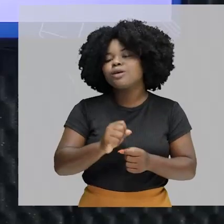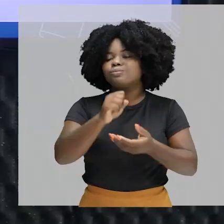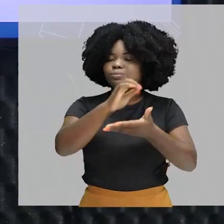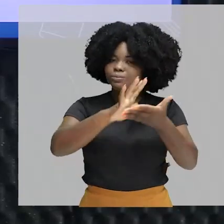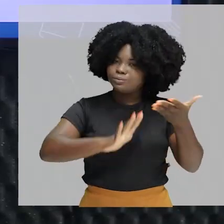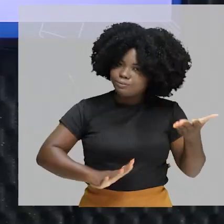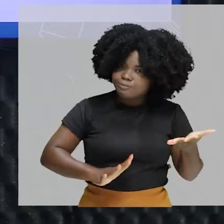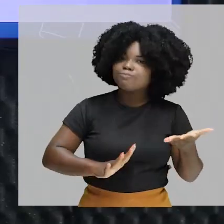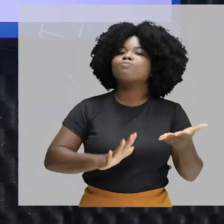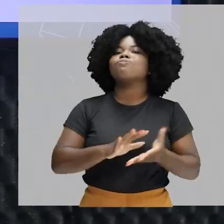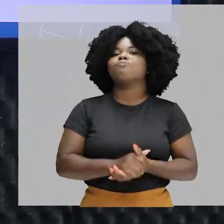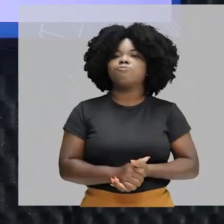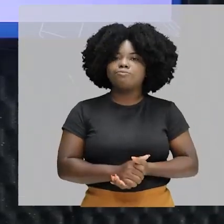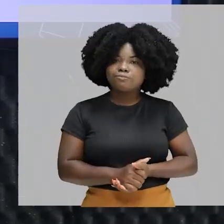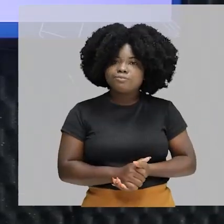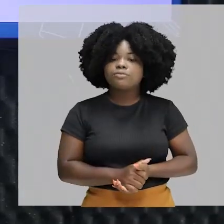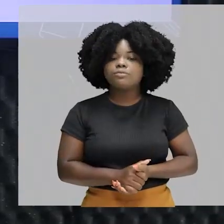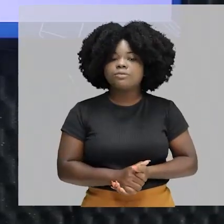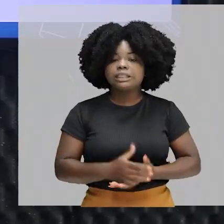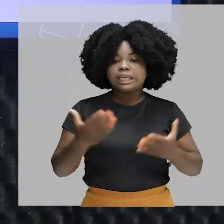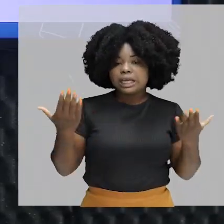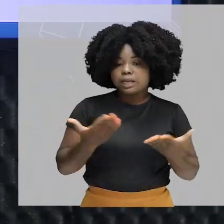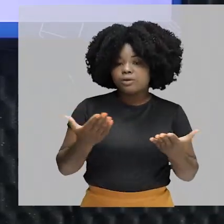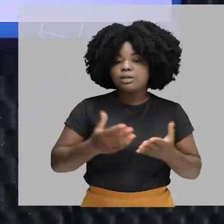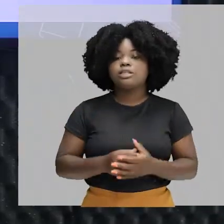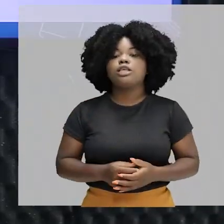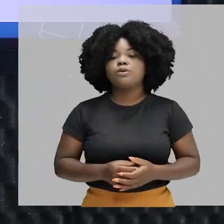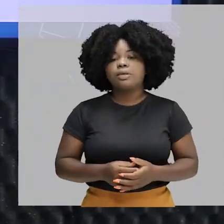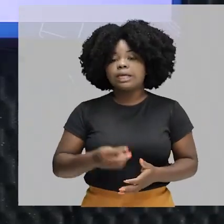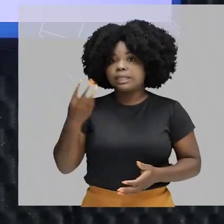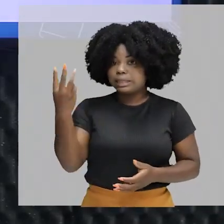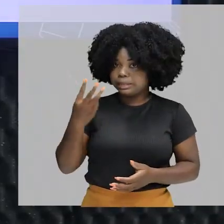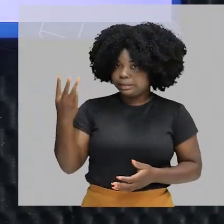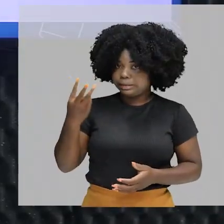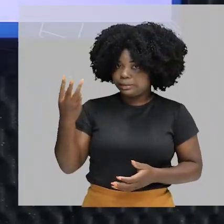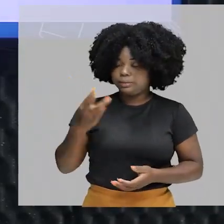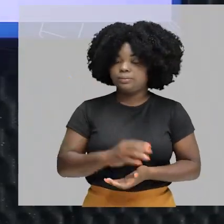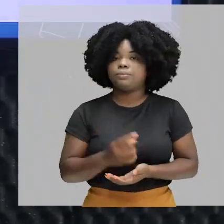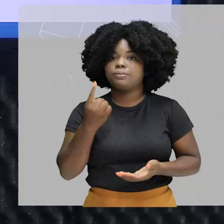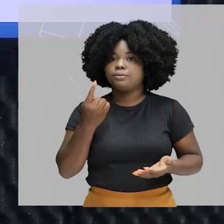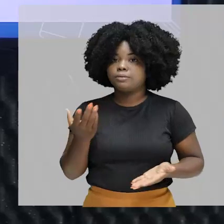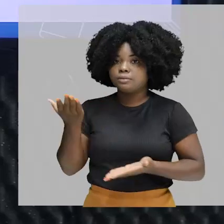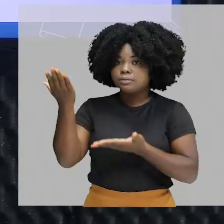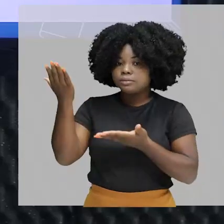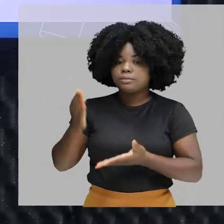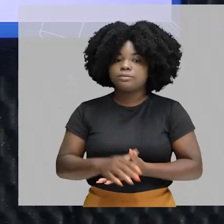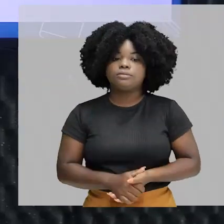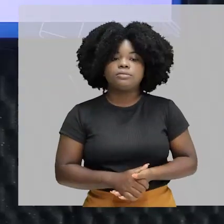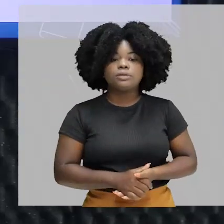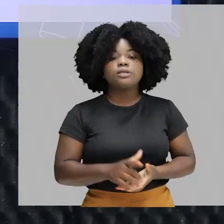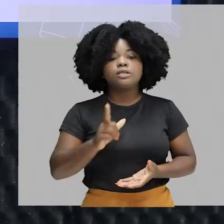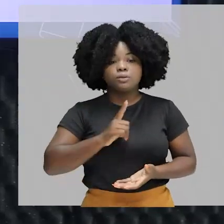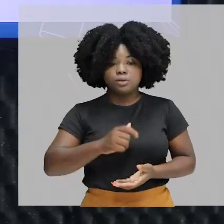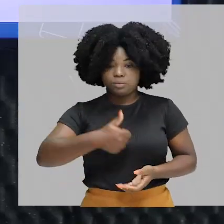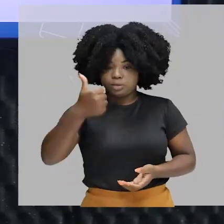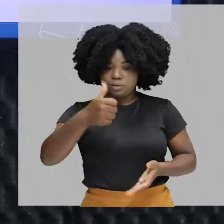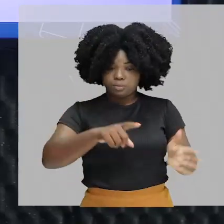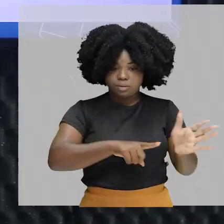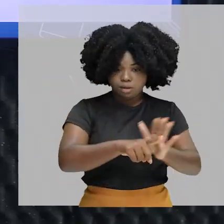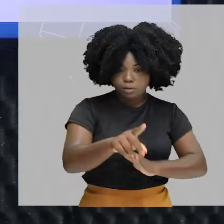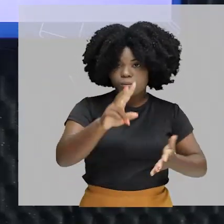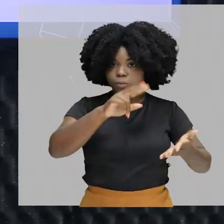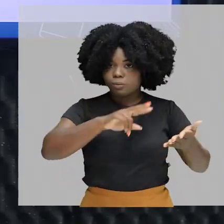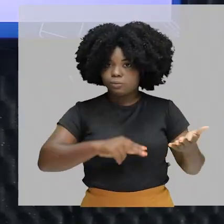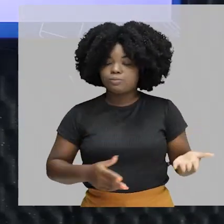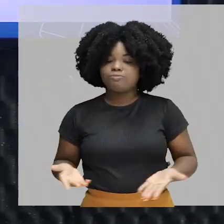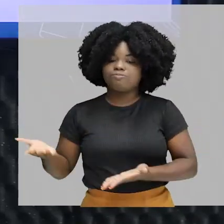exercícios comentados. No caso, nós estamos no bloco na parte 3, tá bom? Então, veja, o enunciado aqui da primeira questão